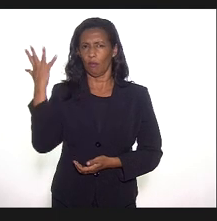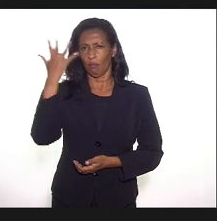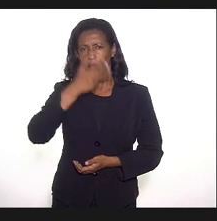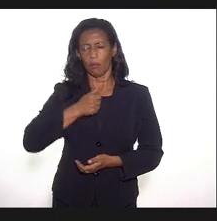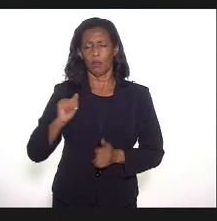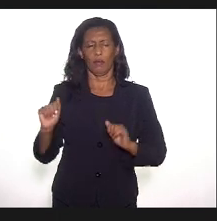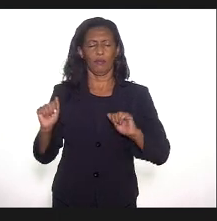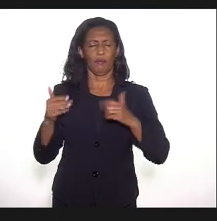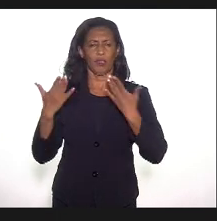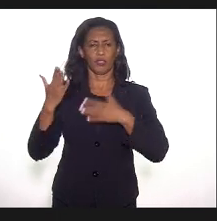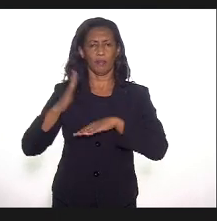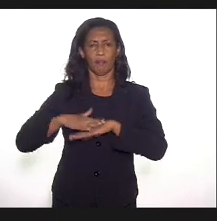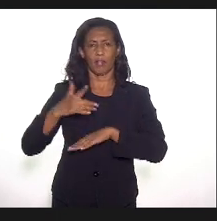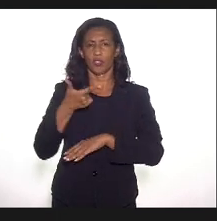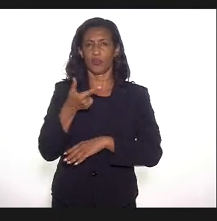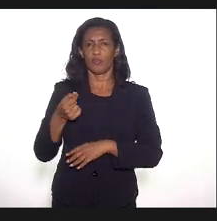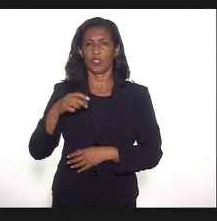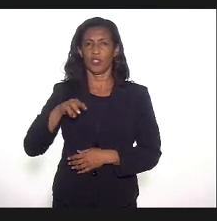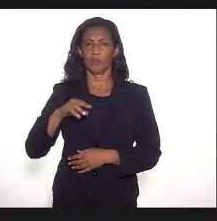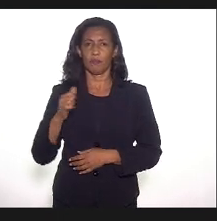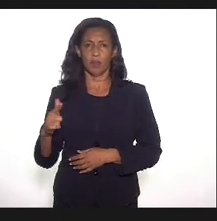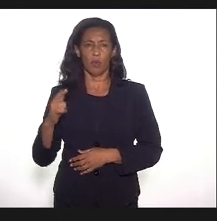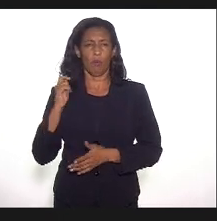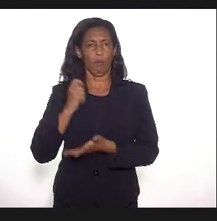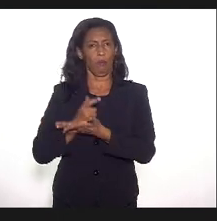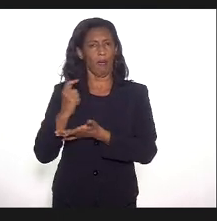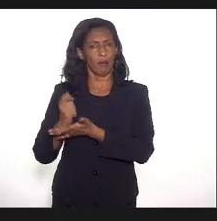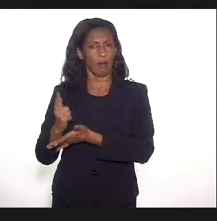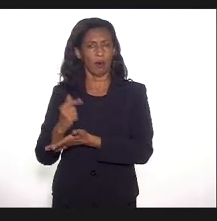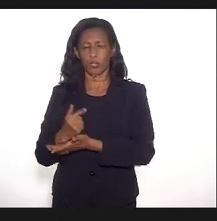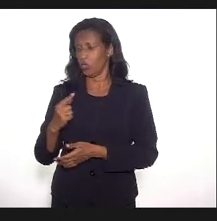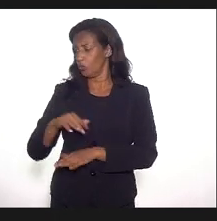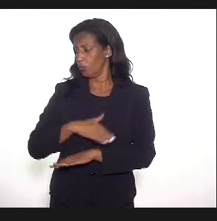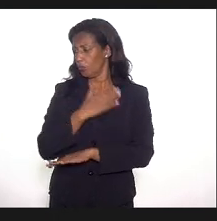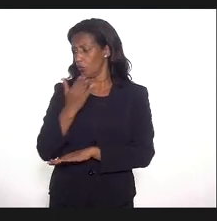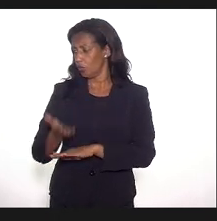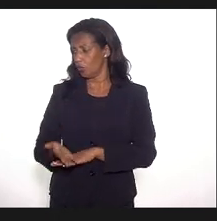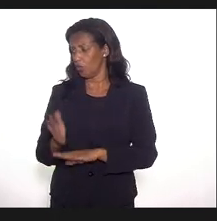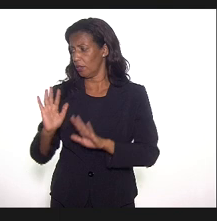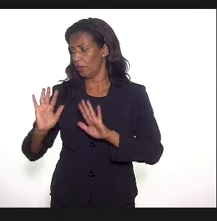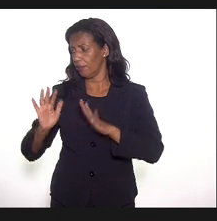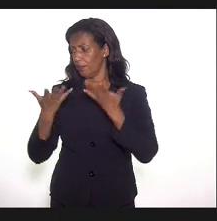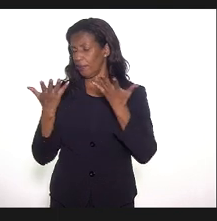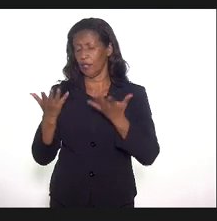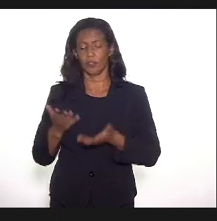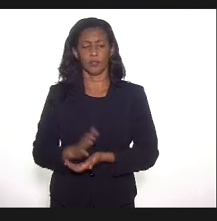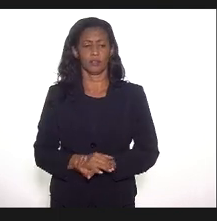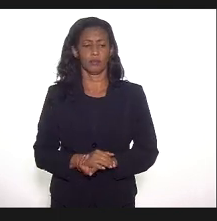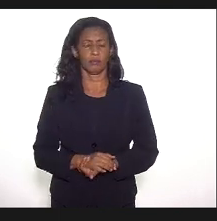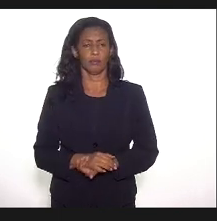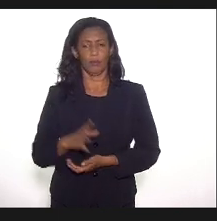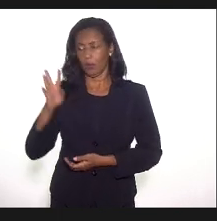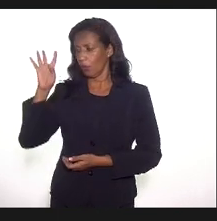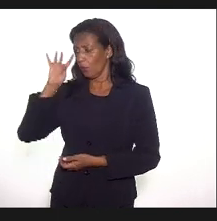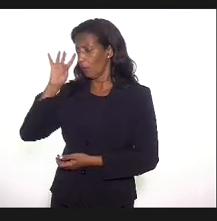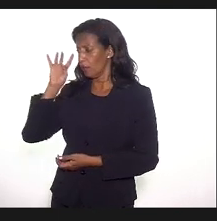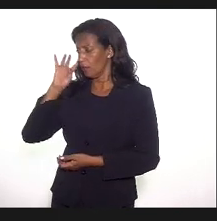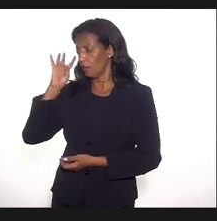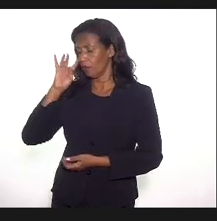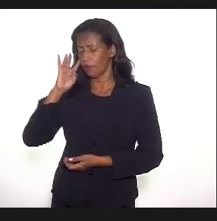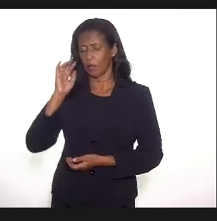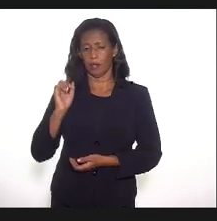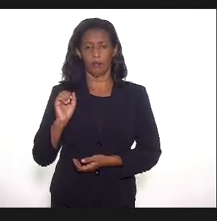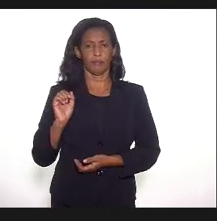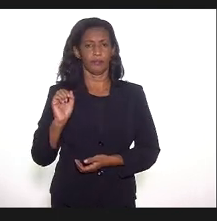festa. Mais de 20 mil pagantes por dia na festa. Quarta-feira, véspera do